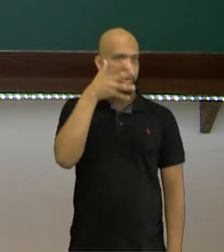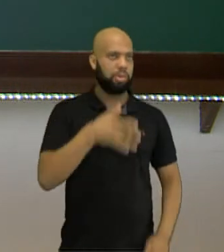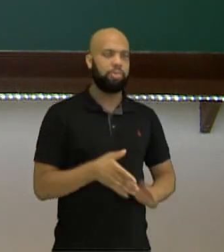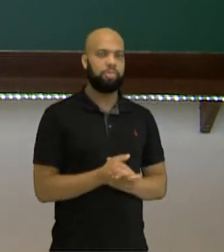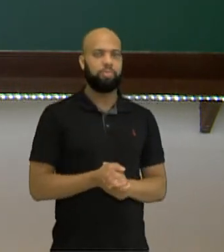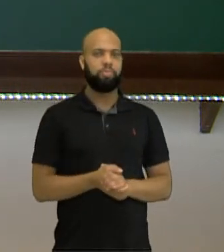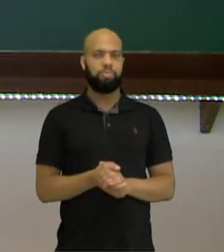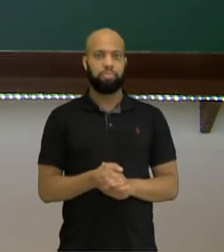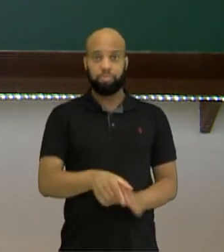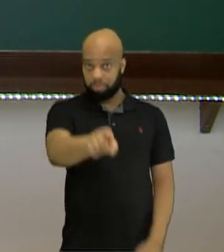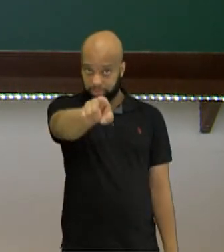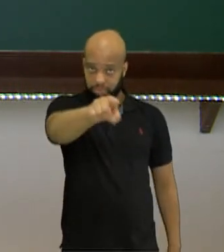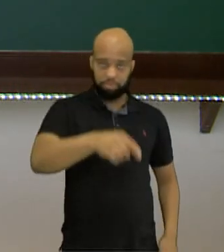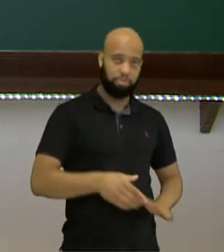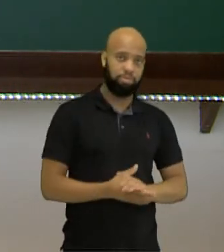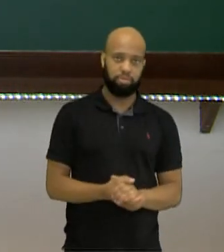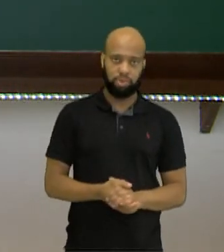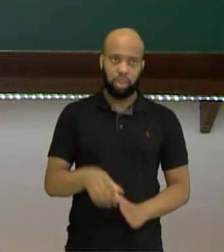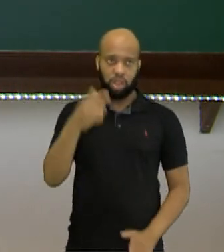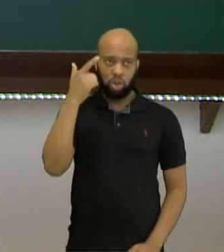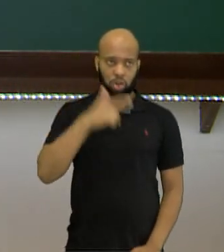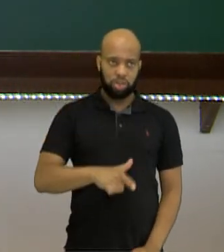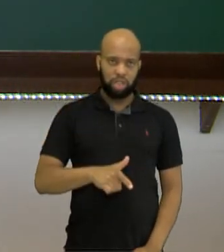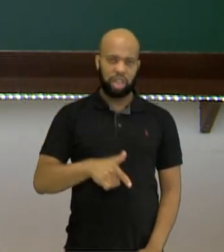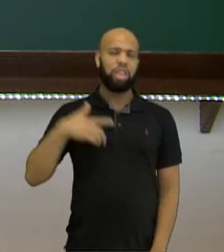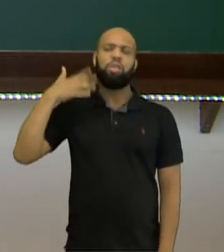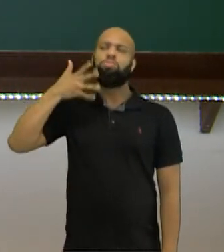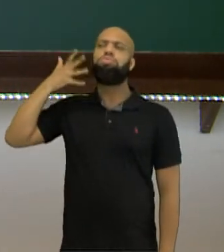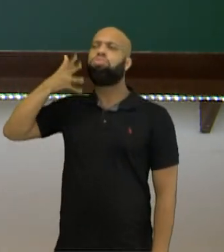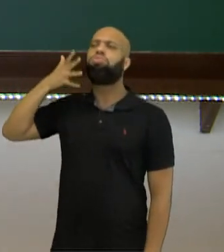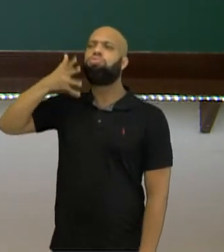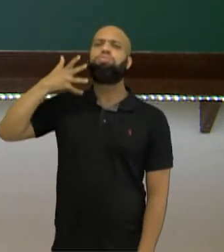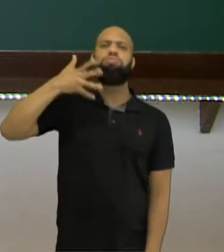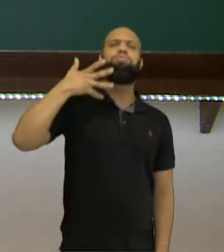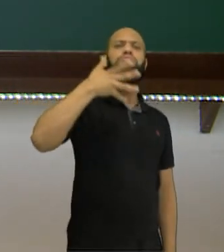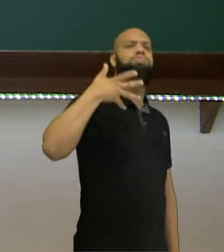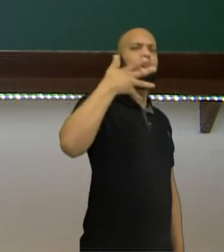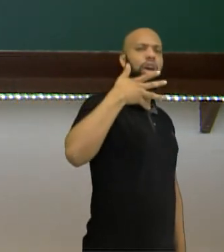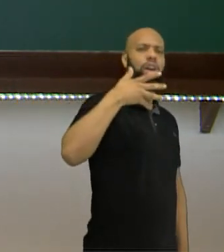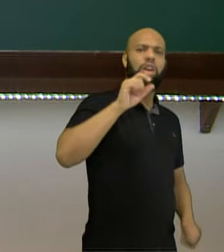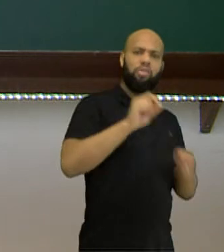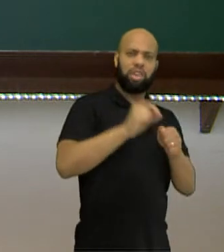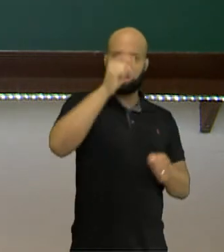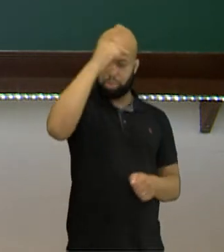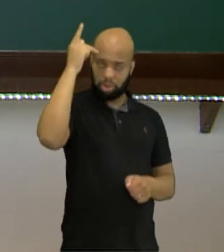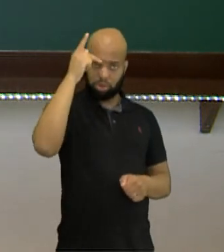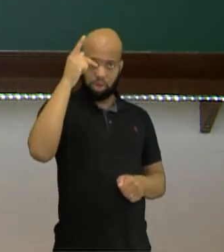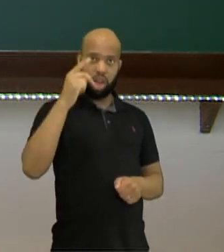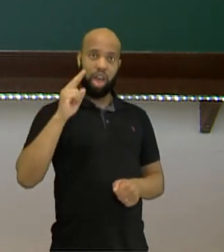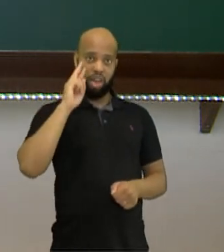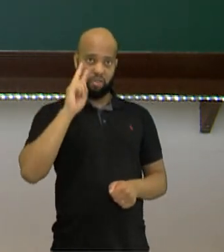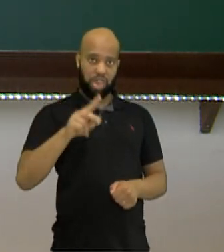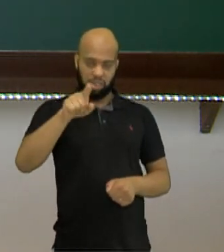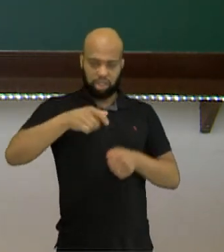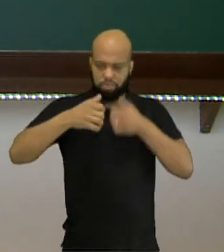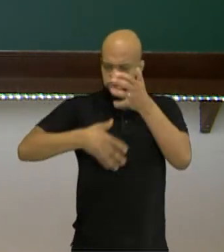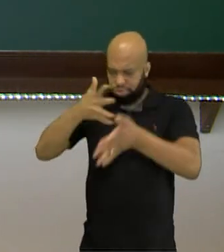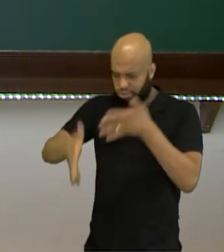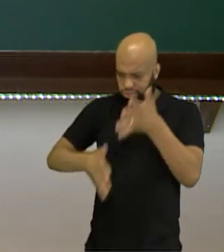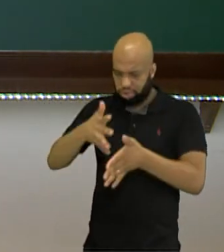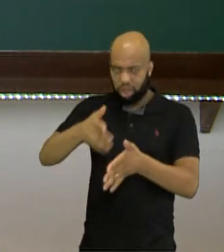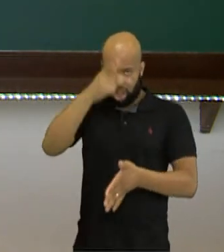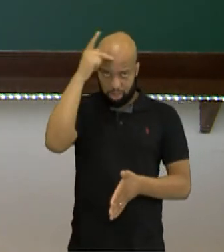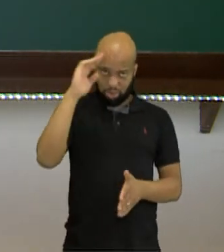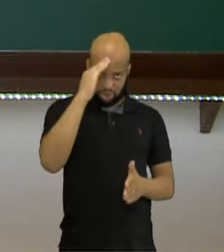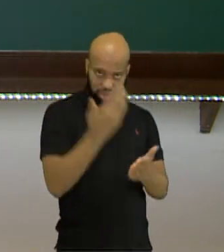e você é capaz de você fazer um discurso persuasivo você tem capacidade para as conseguir